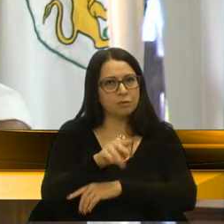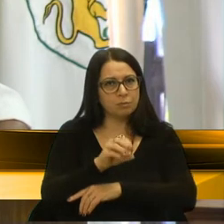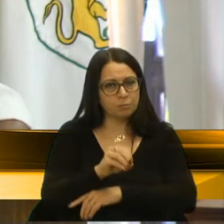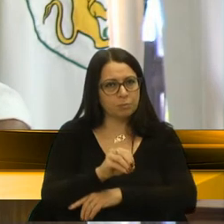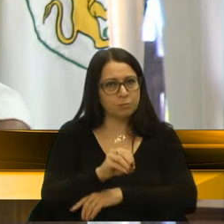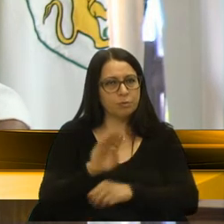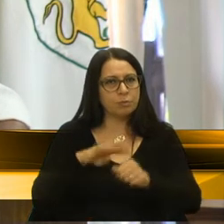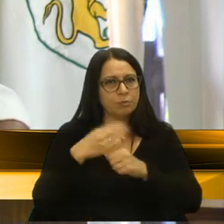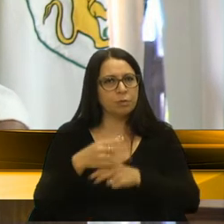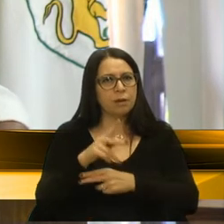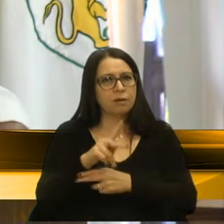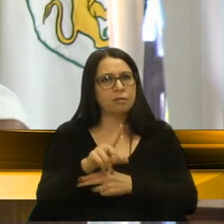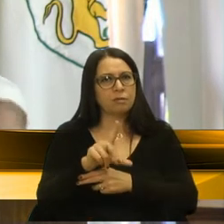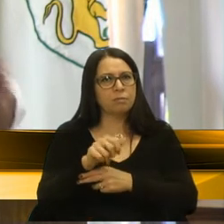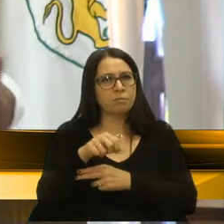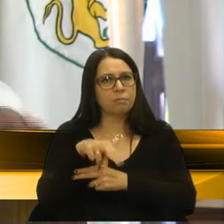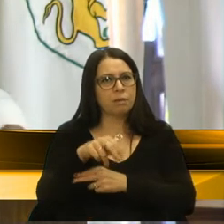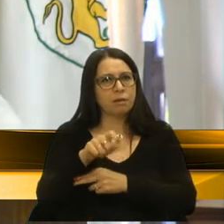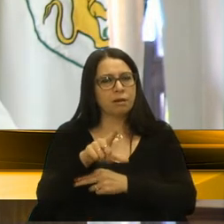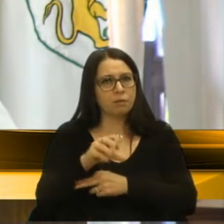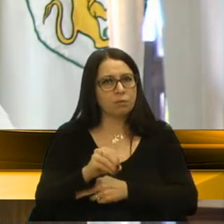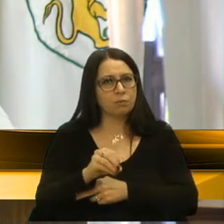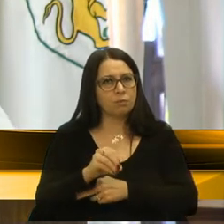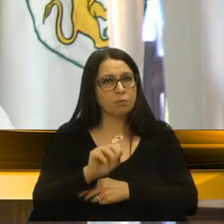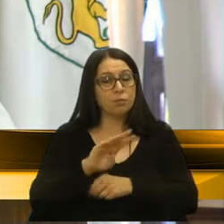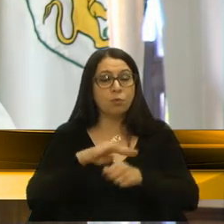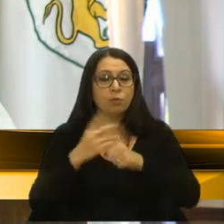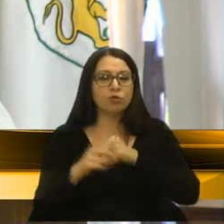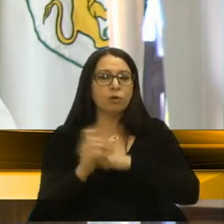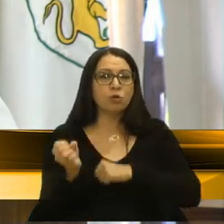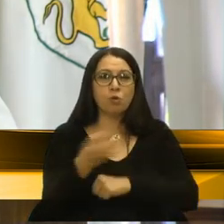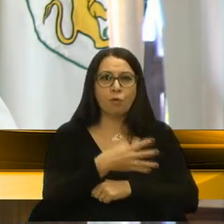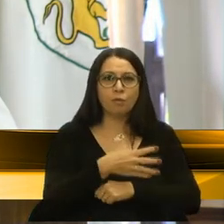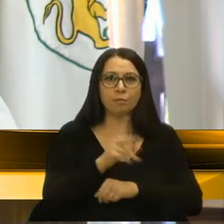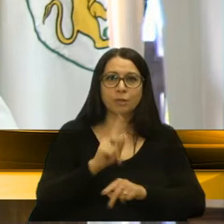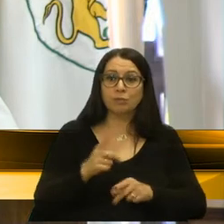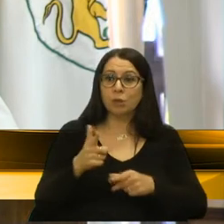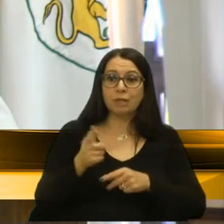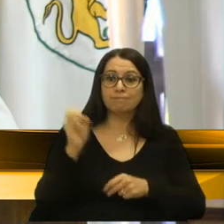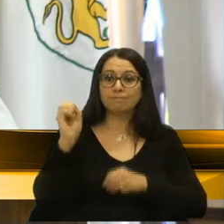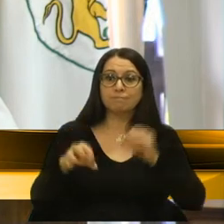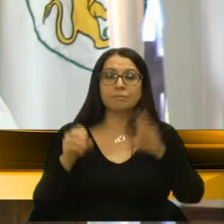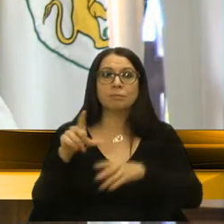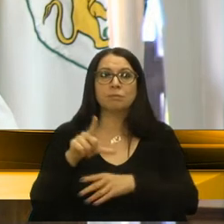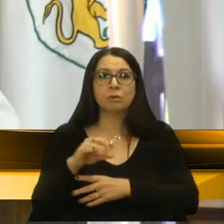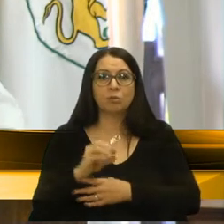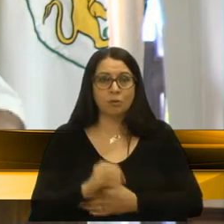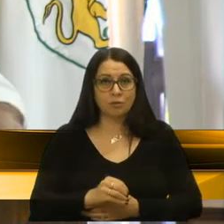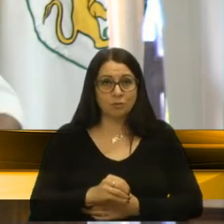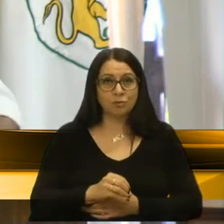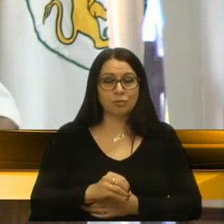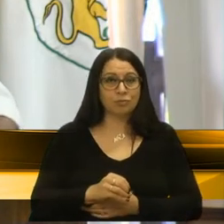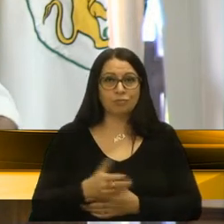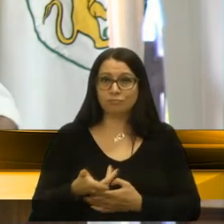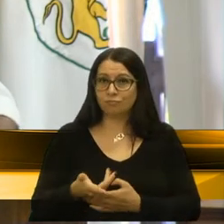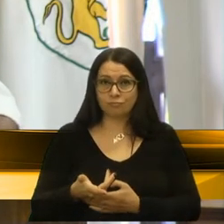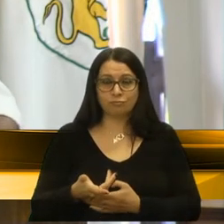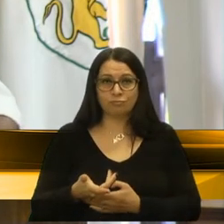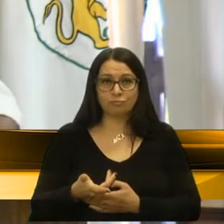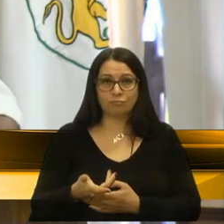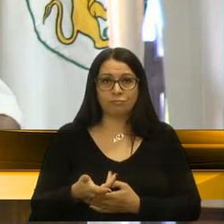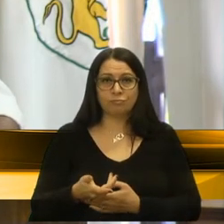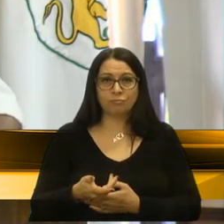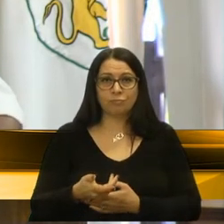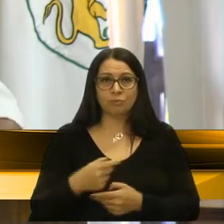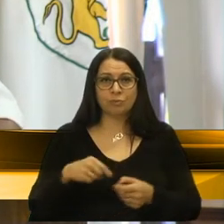bairro Planalto, na região do loteamento novo. O pessoal não tem aonde depositar os lixos, tanto orgânico